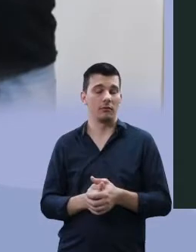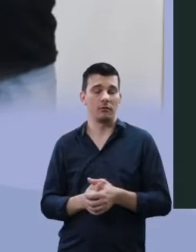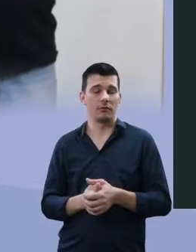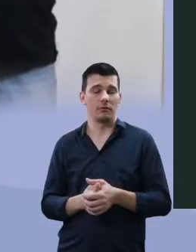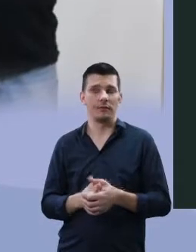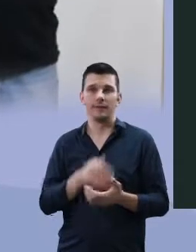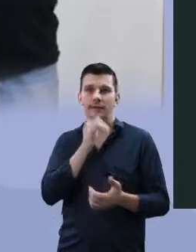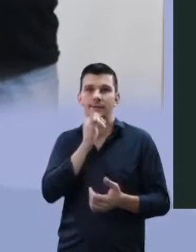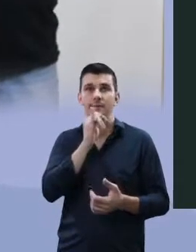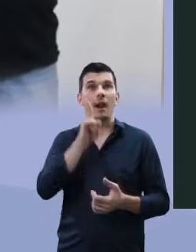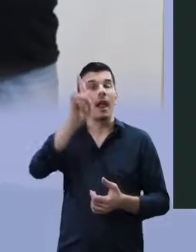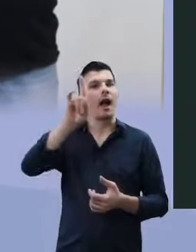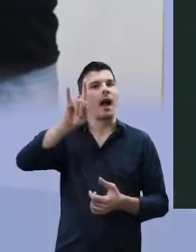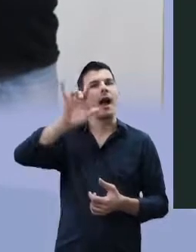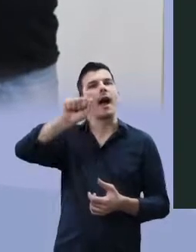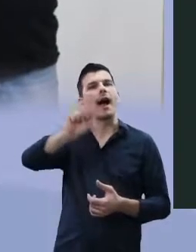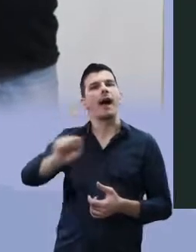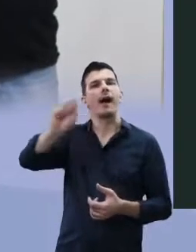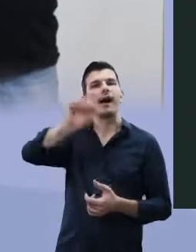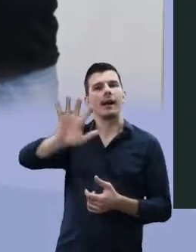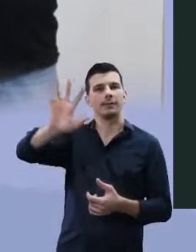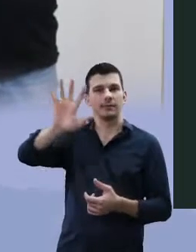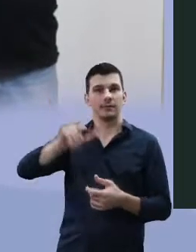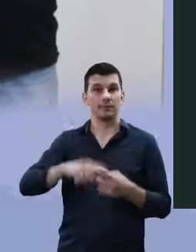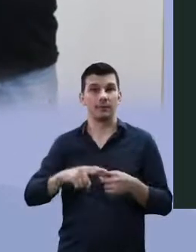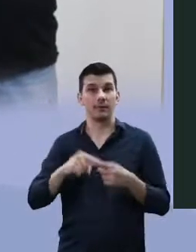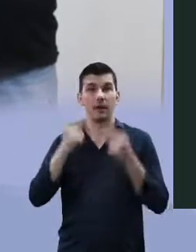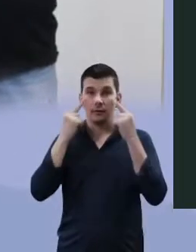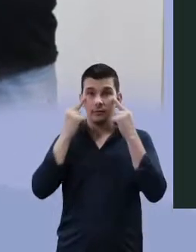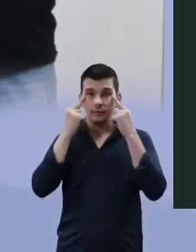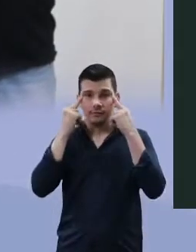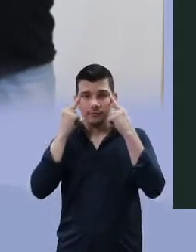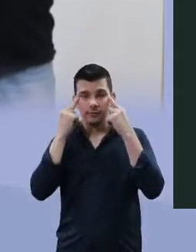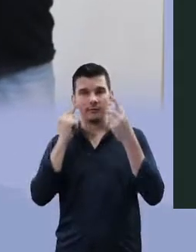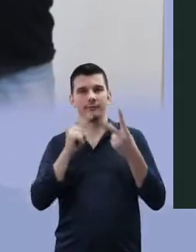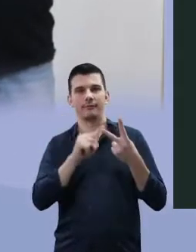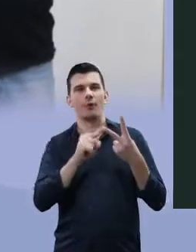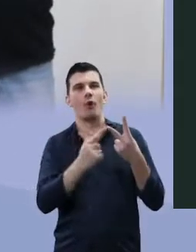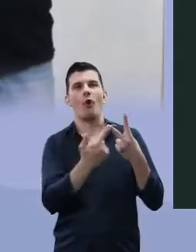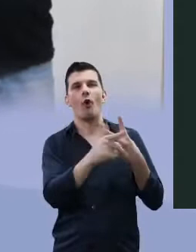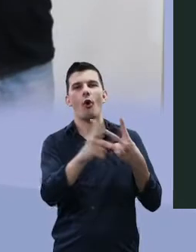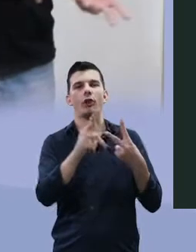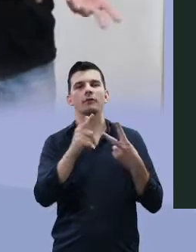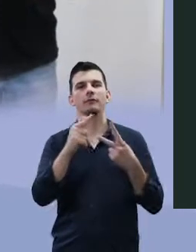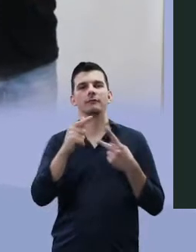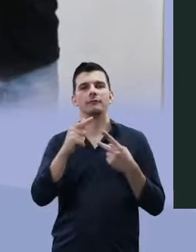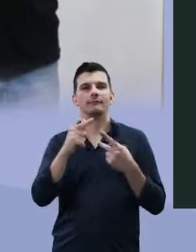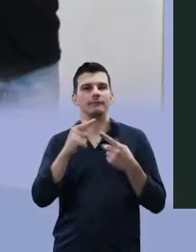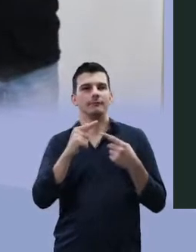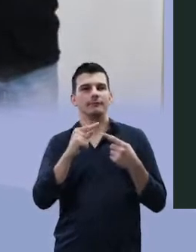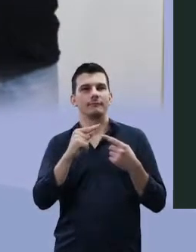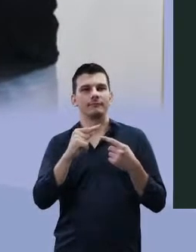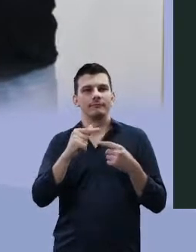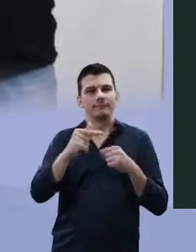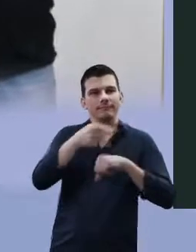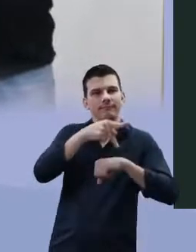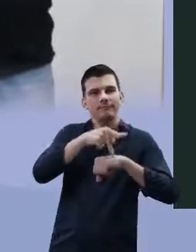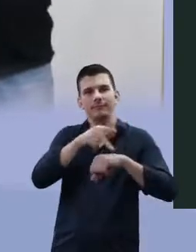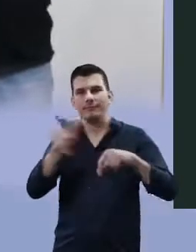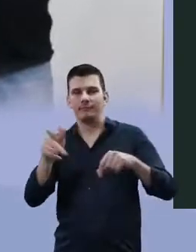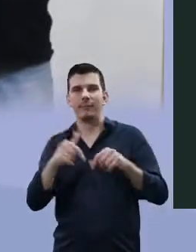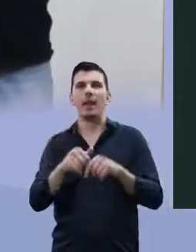exemplo, na Ásia, você tem racismo dos japoneses para com os não japoneses. Na